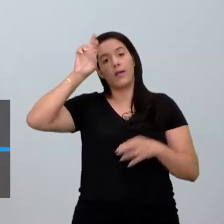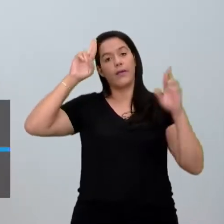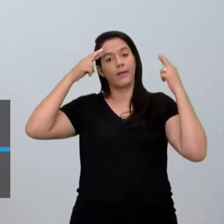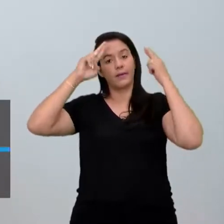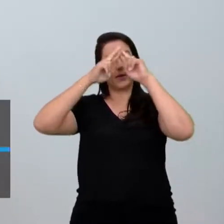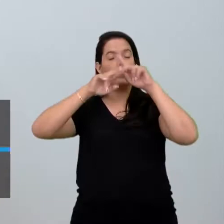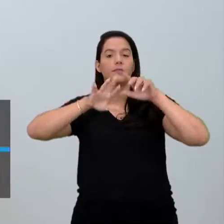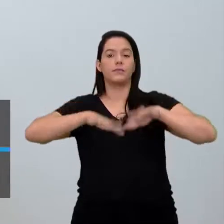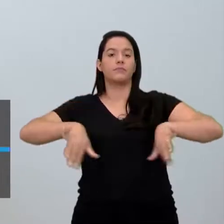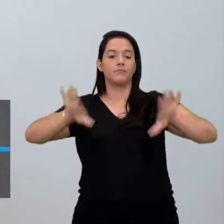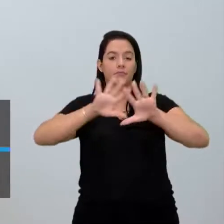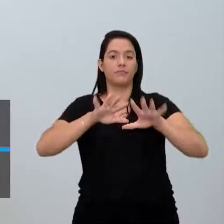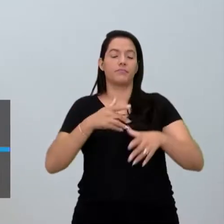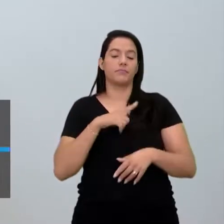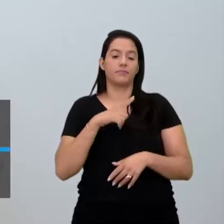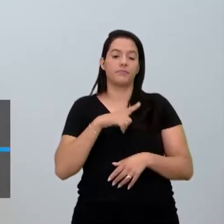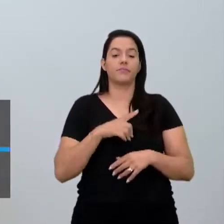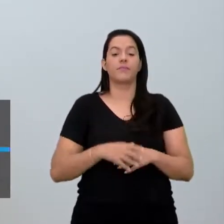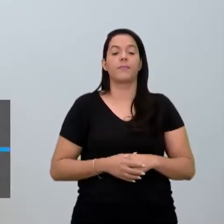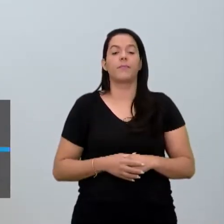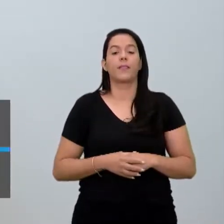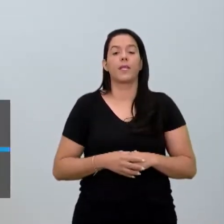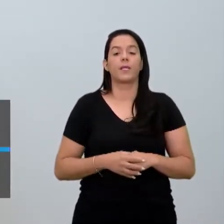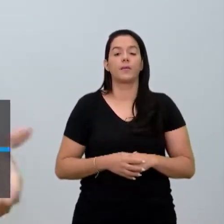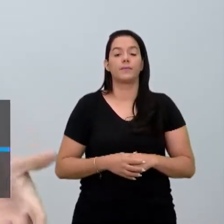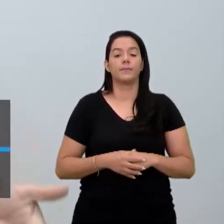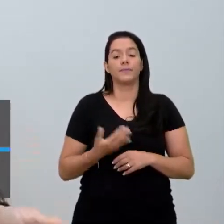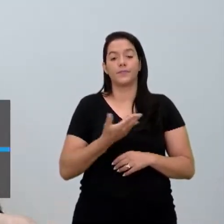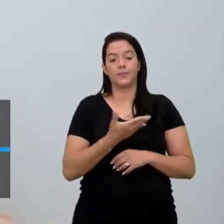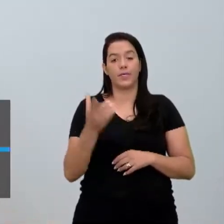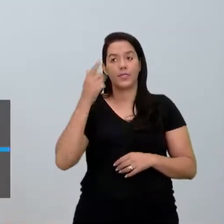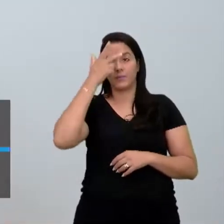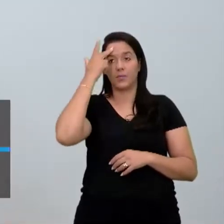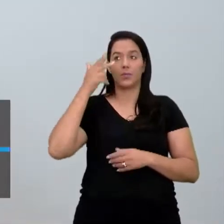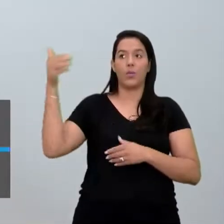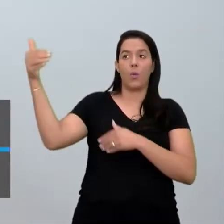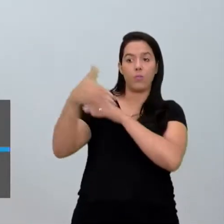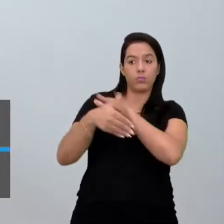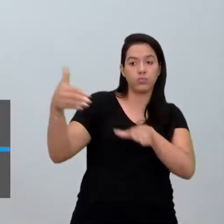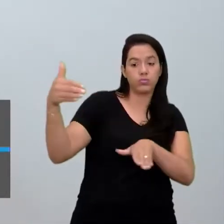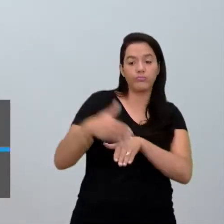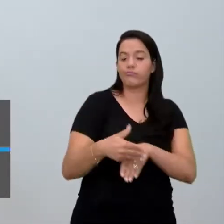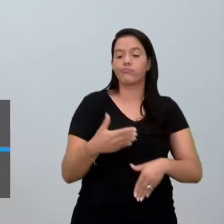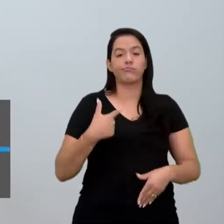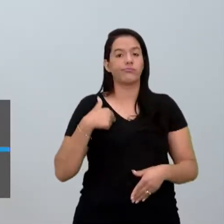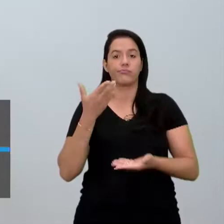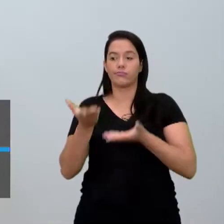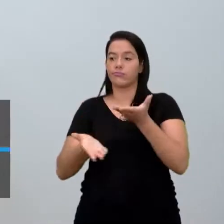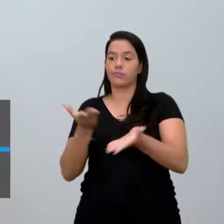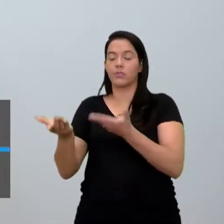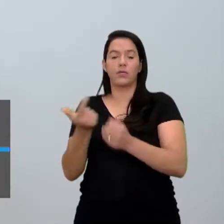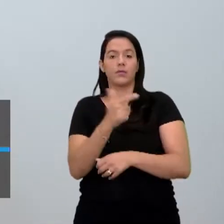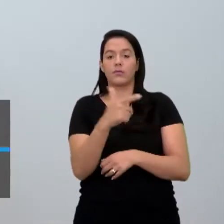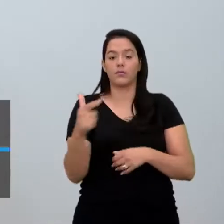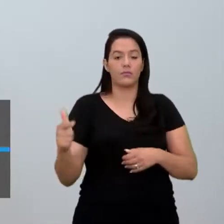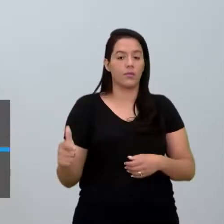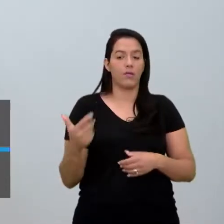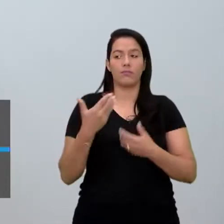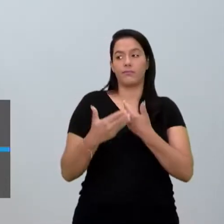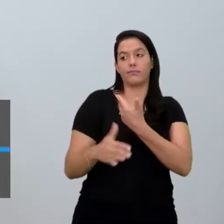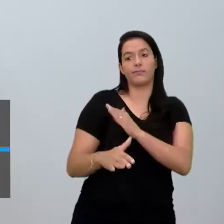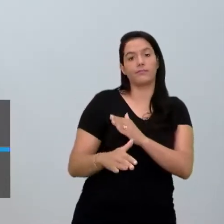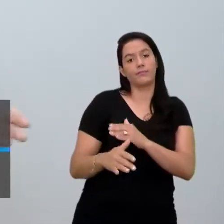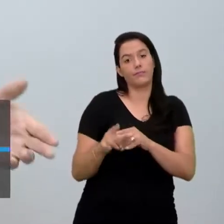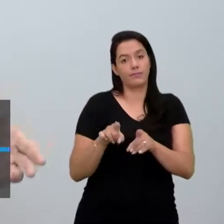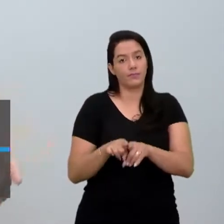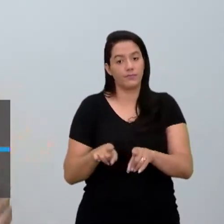Balcãs, etc. E eles foram, digamos assim, muito mal recebidos. Isso cria uma tragédia de cunho interno